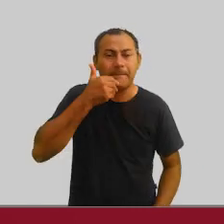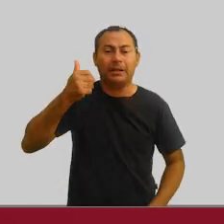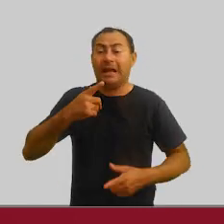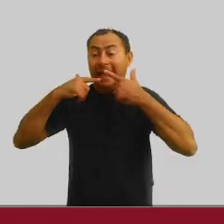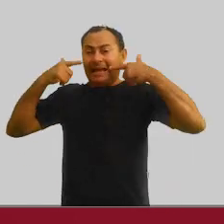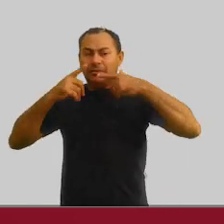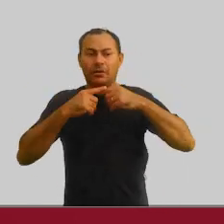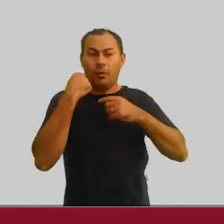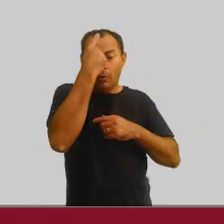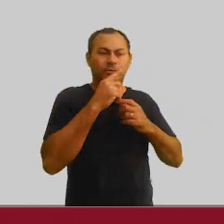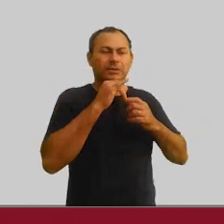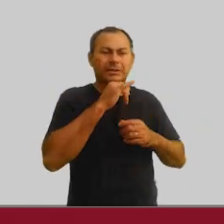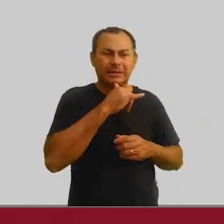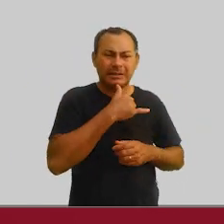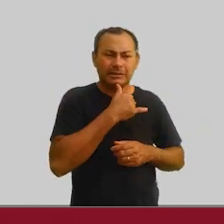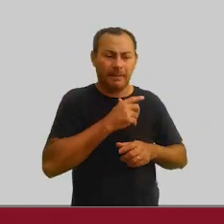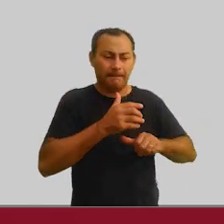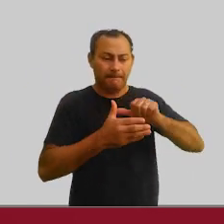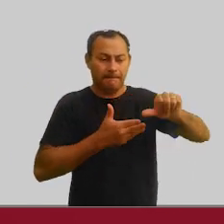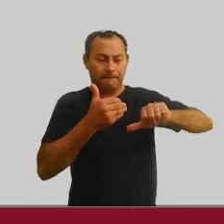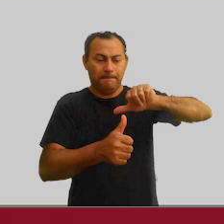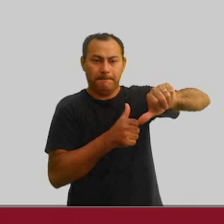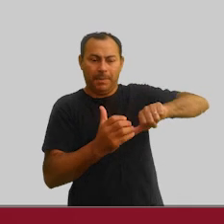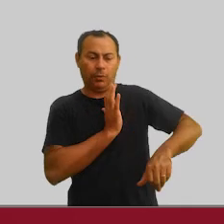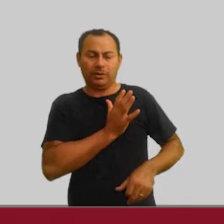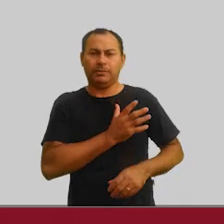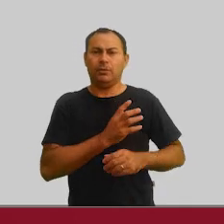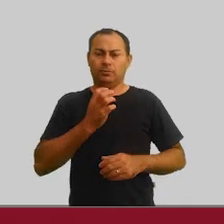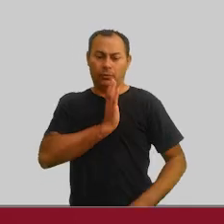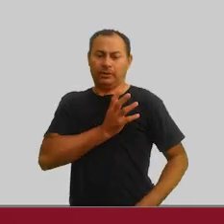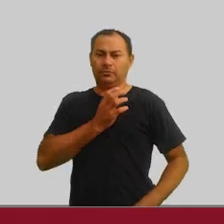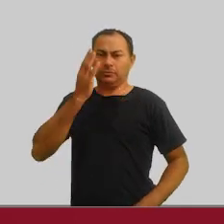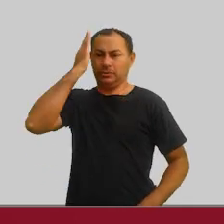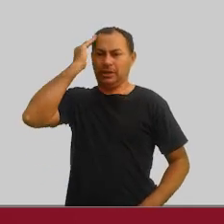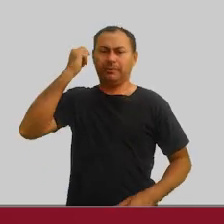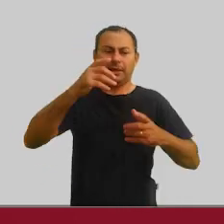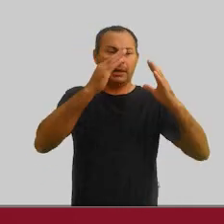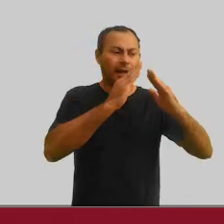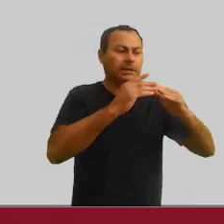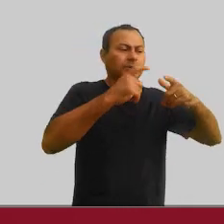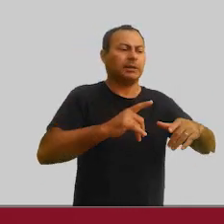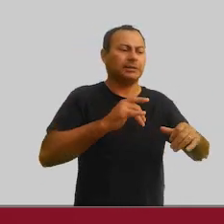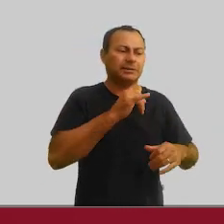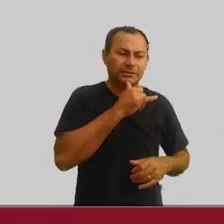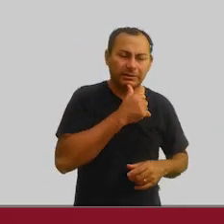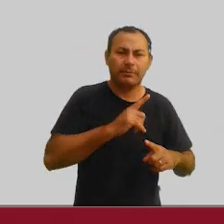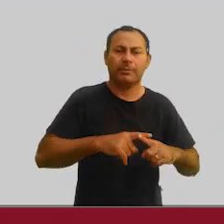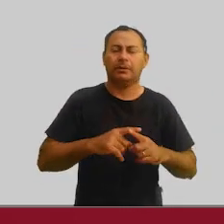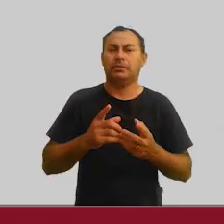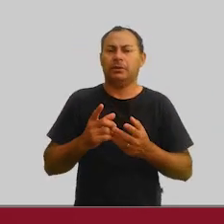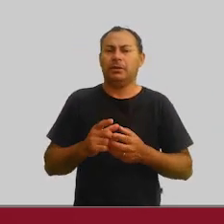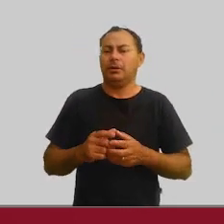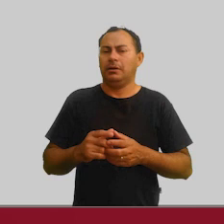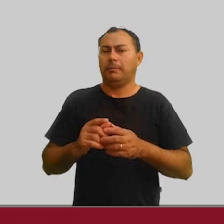riso, porque o rosto triste melhora o coração. O coração do sábio está na casa onde há luto, mas o do